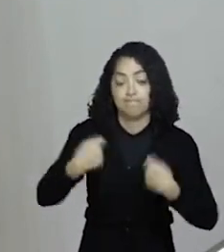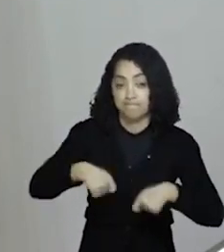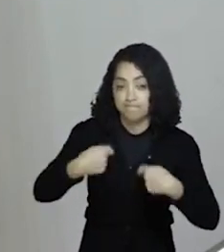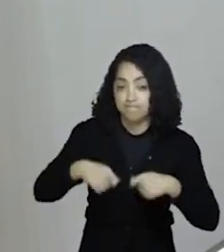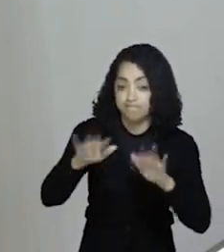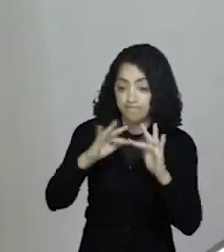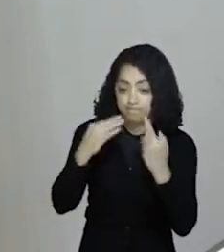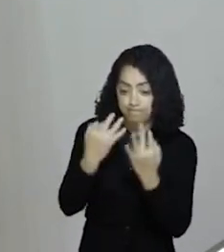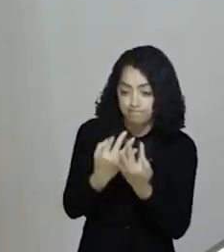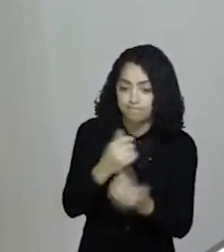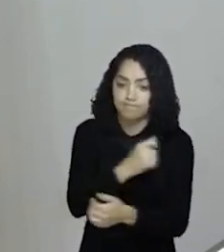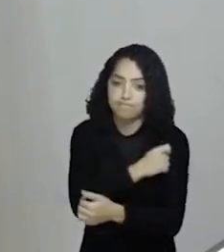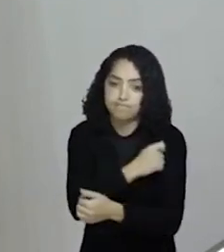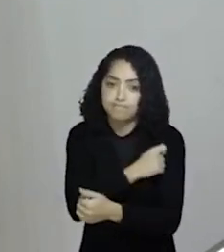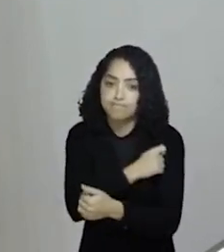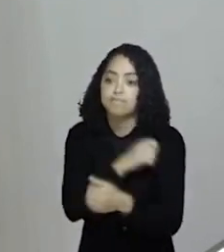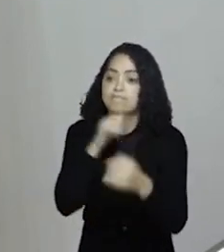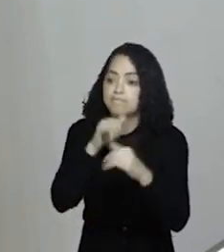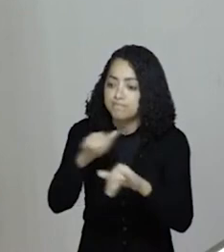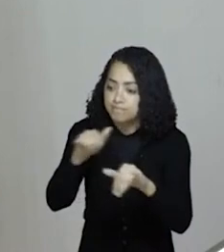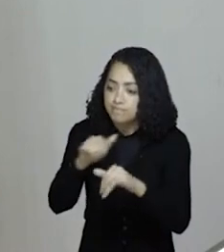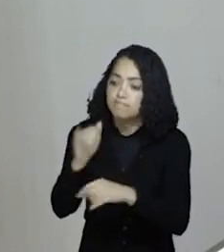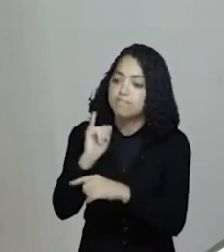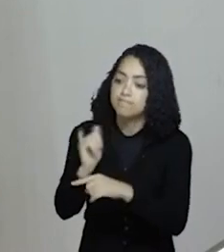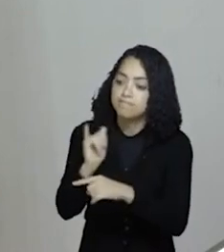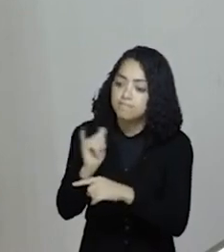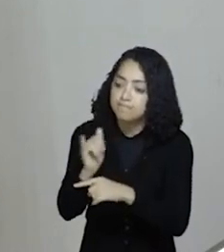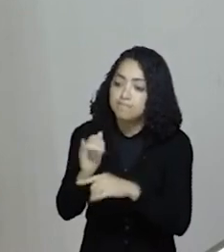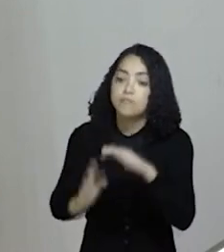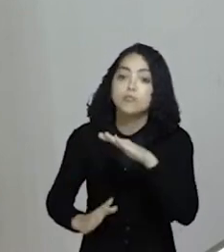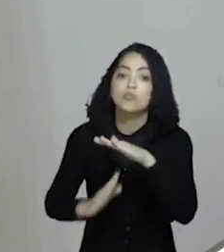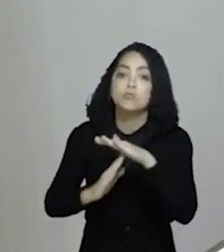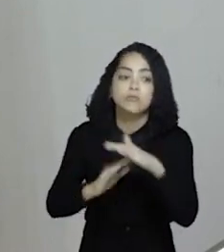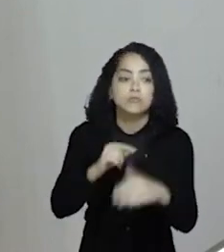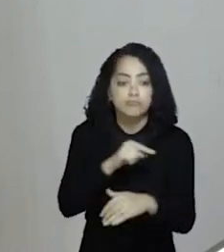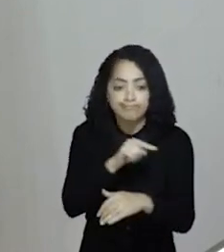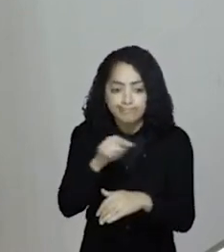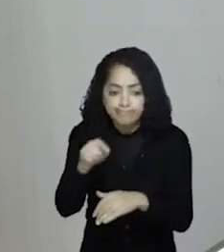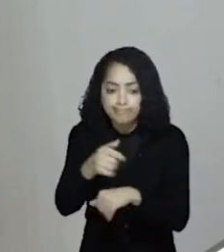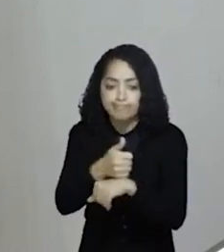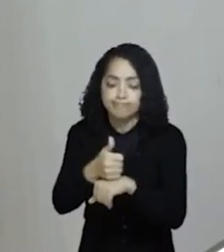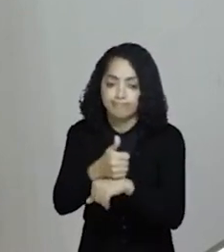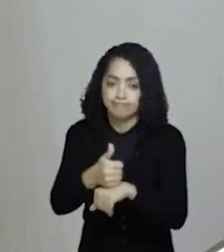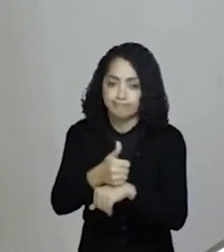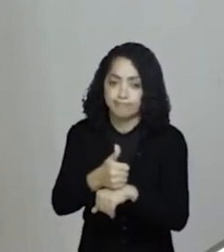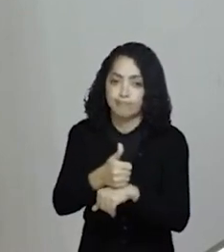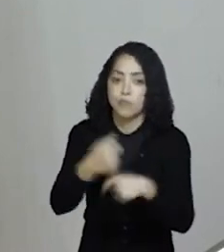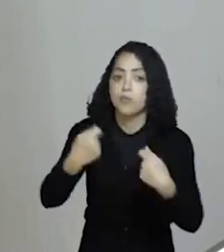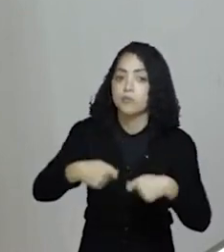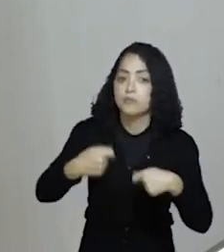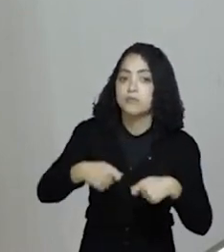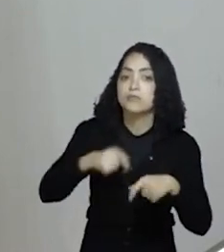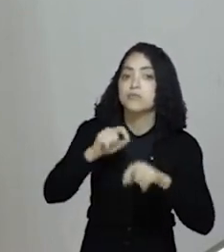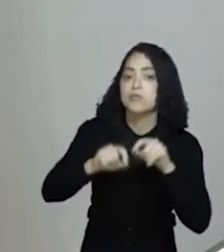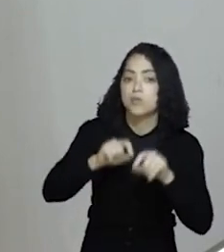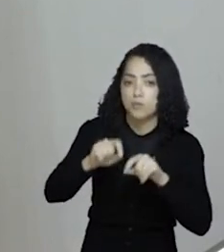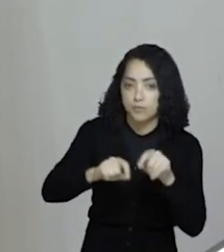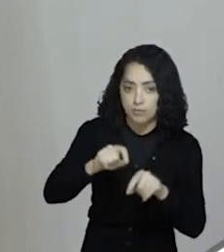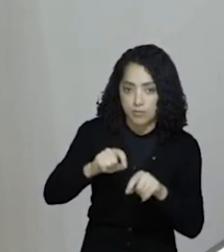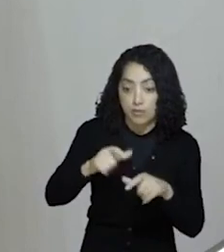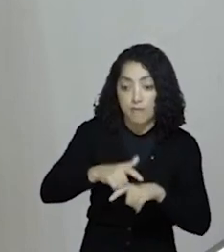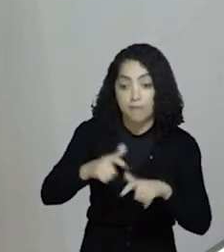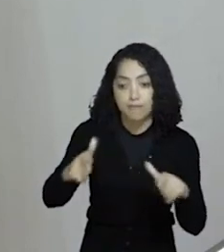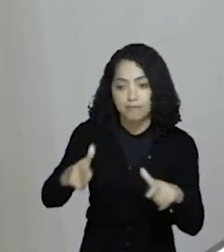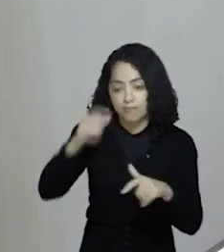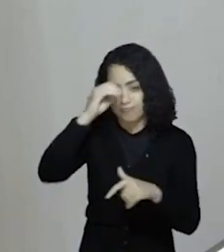alunos sejam informados sobre os limites éticos dessa atividade do professor. Ampliar também o conhecimento das crianças